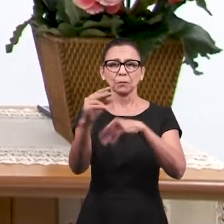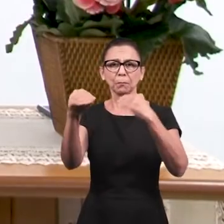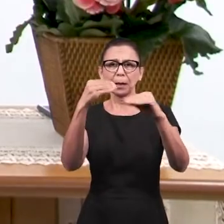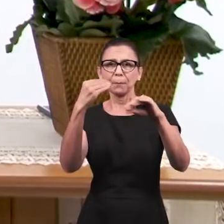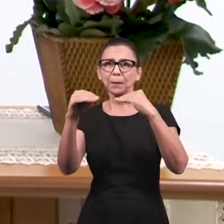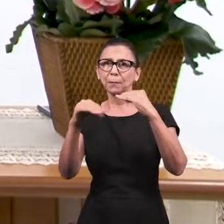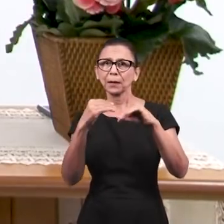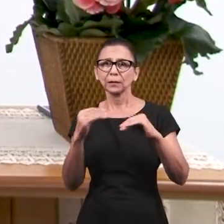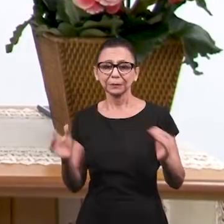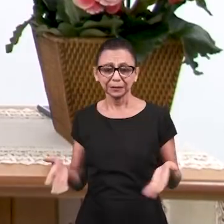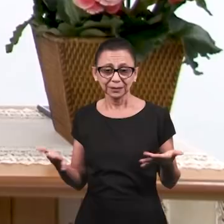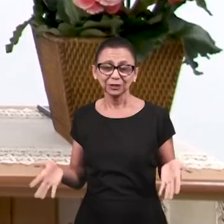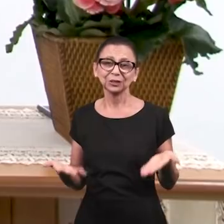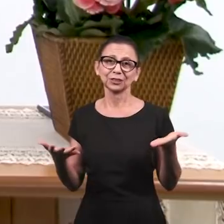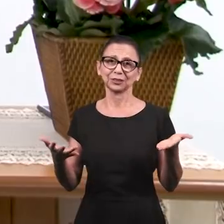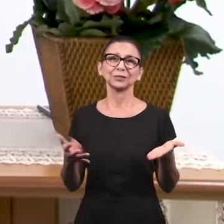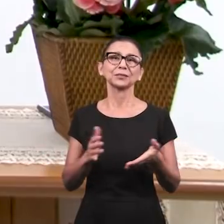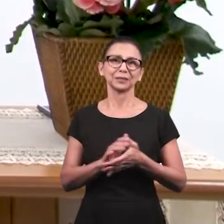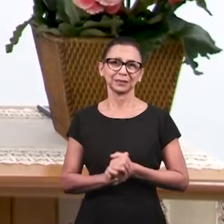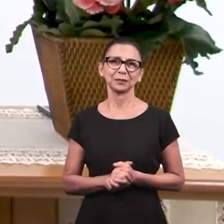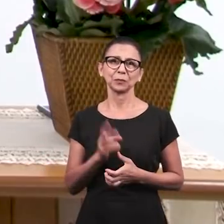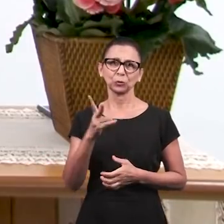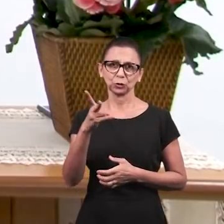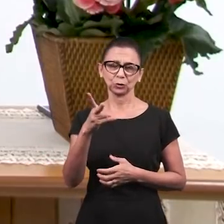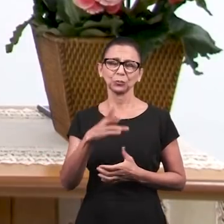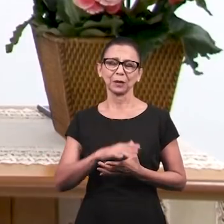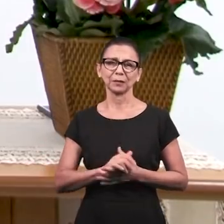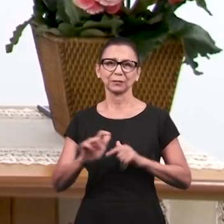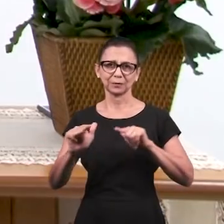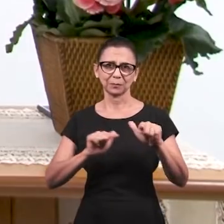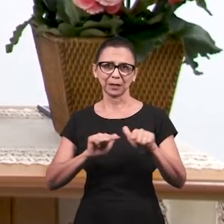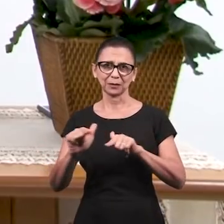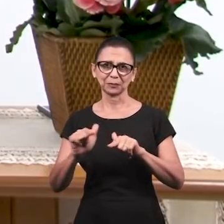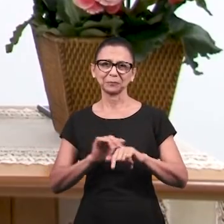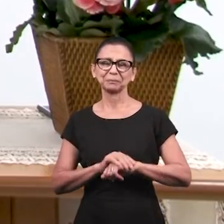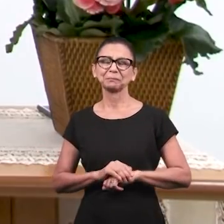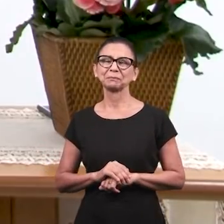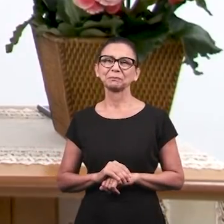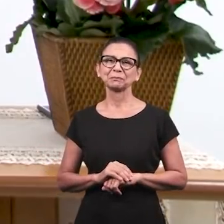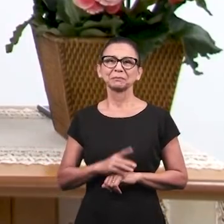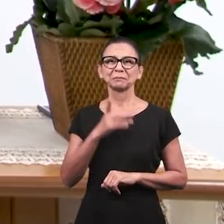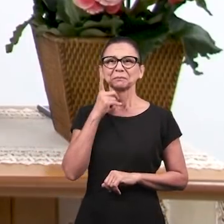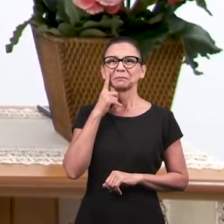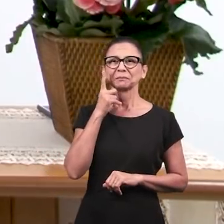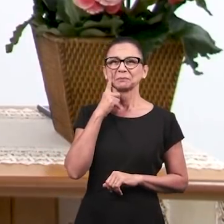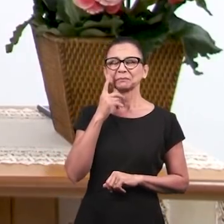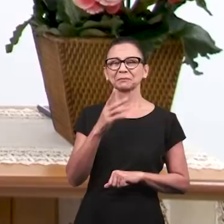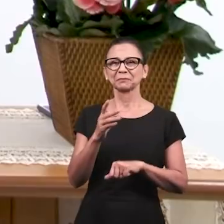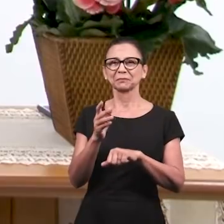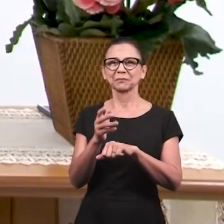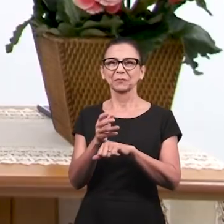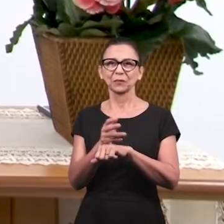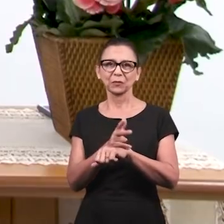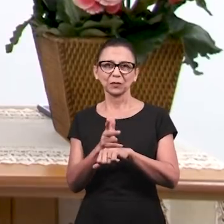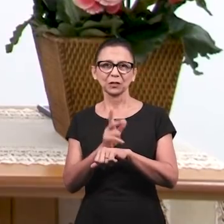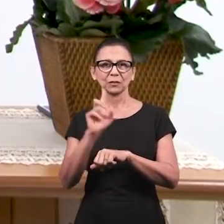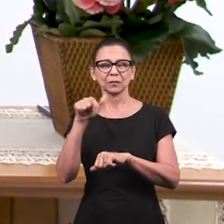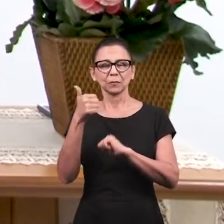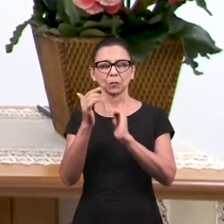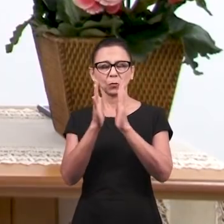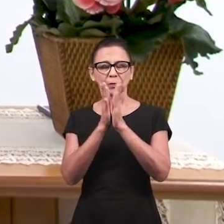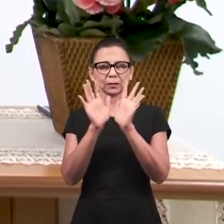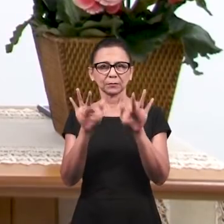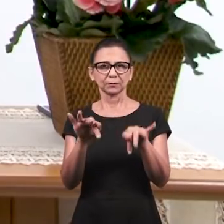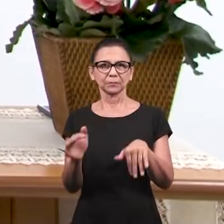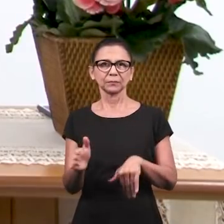mais completo ainda, como já temos feito já há muitos anos. Vamos então agora assistir aos vídeos destas crianças e depois